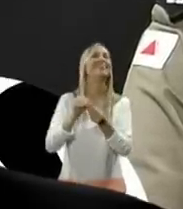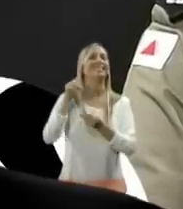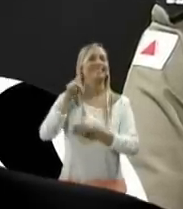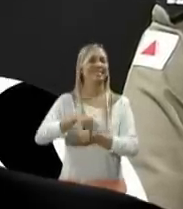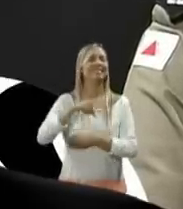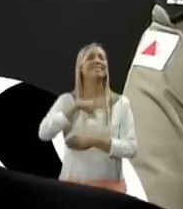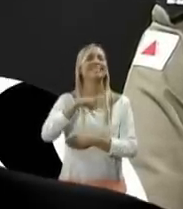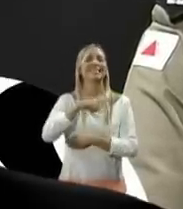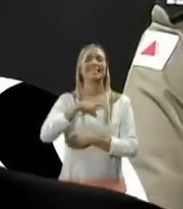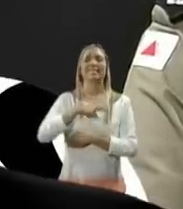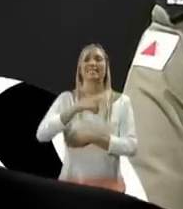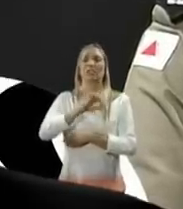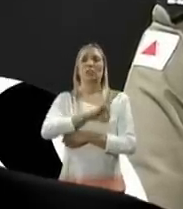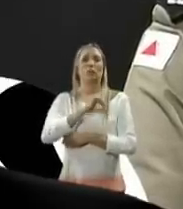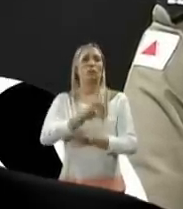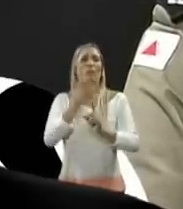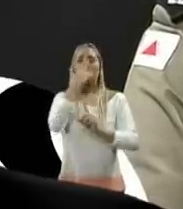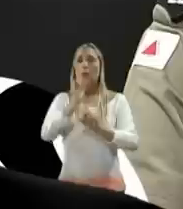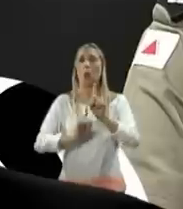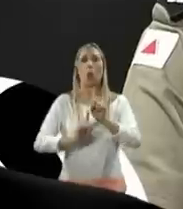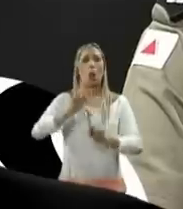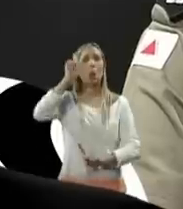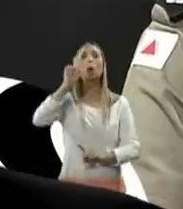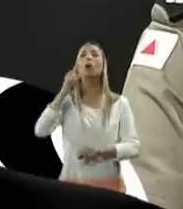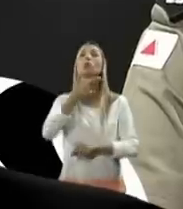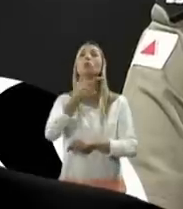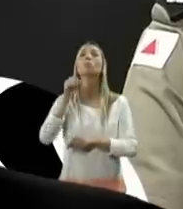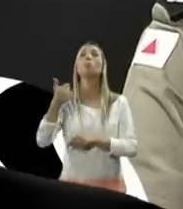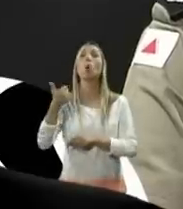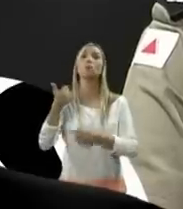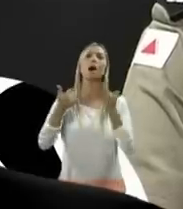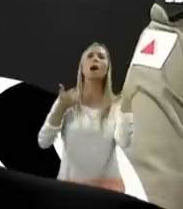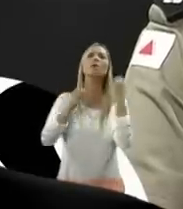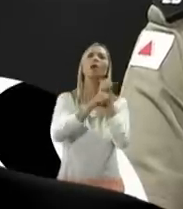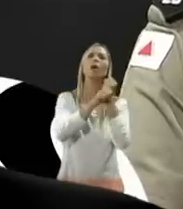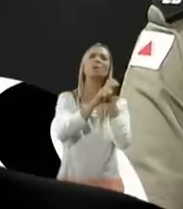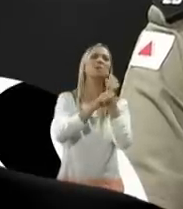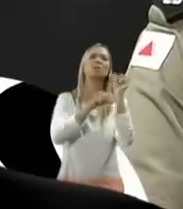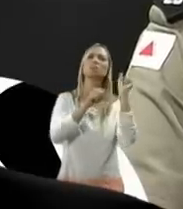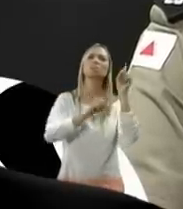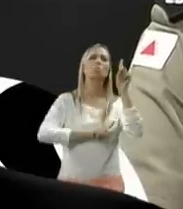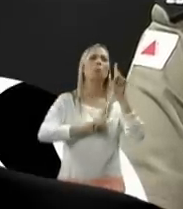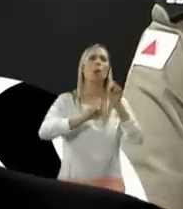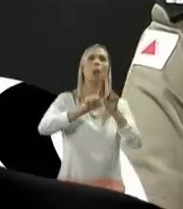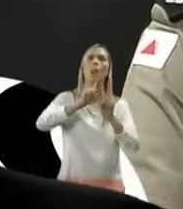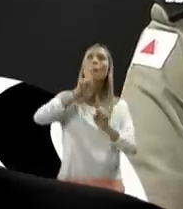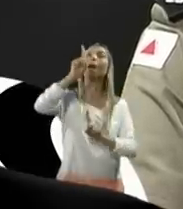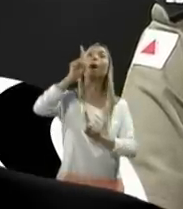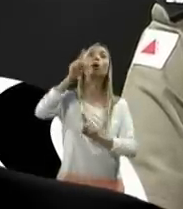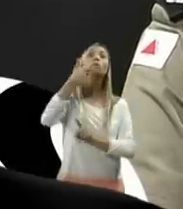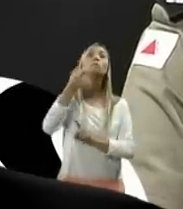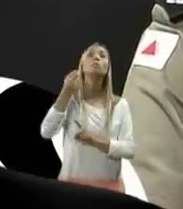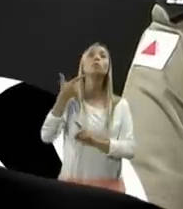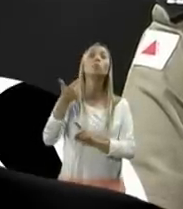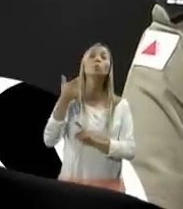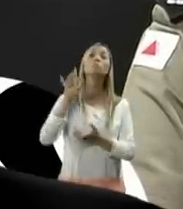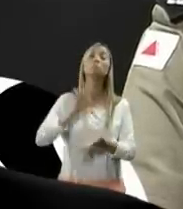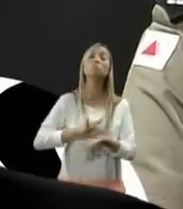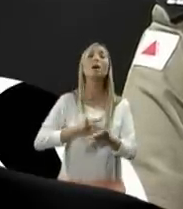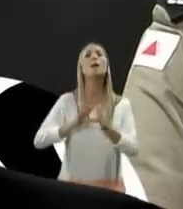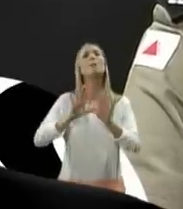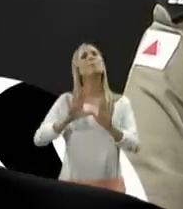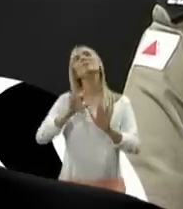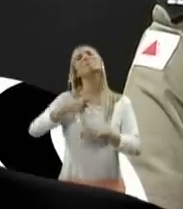registro de homicídio despontou com relação aos anos anteriores. Mas a gente testemunha uma situação